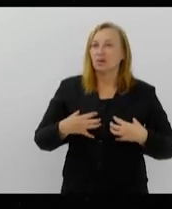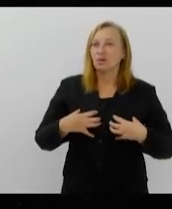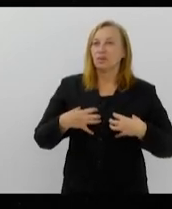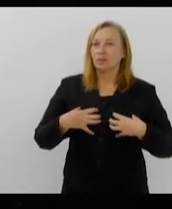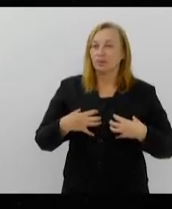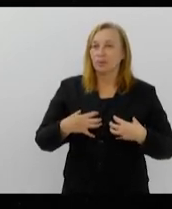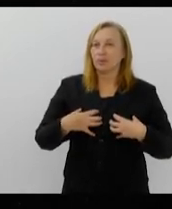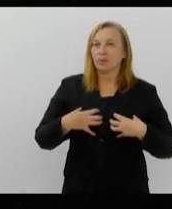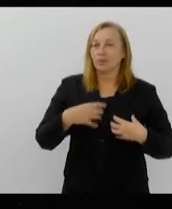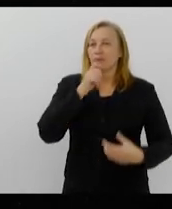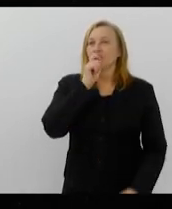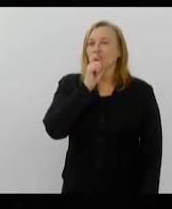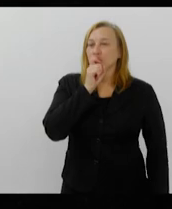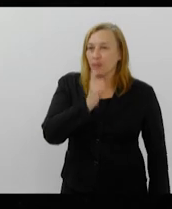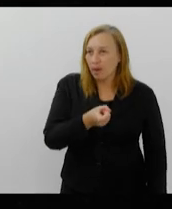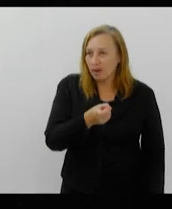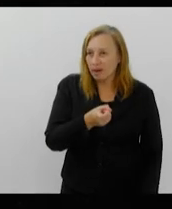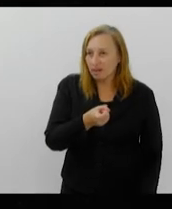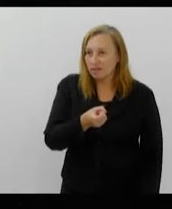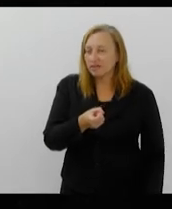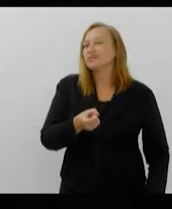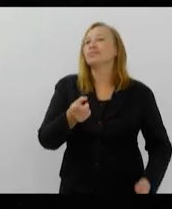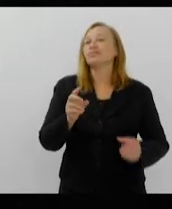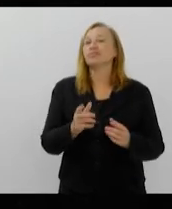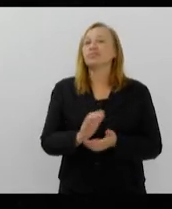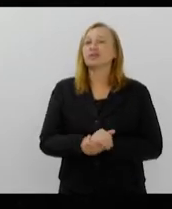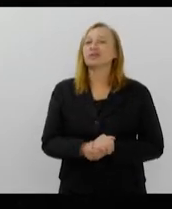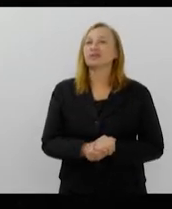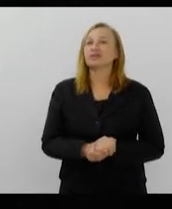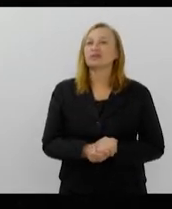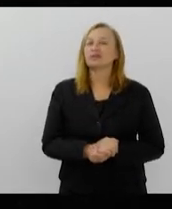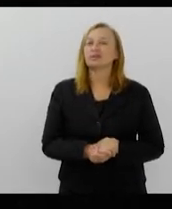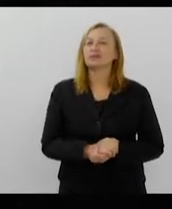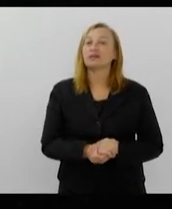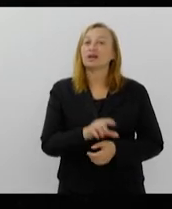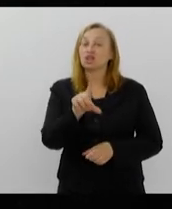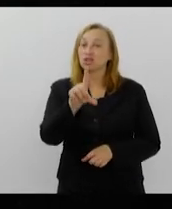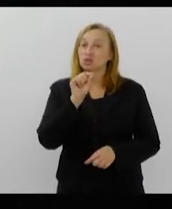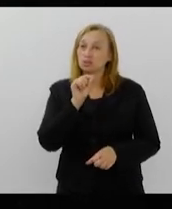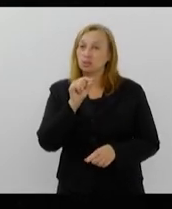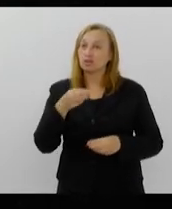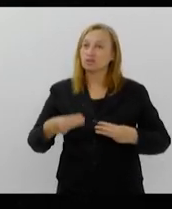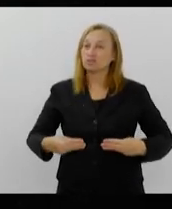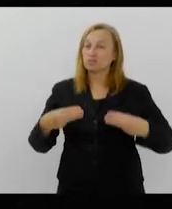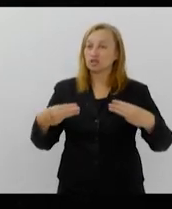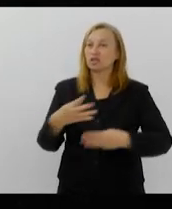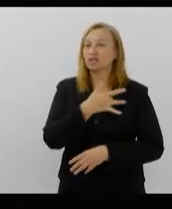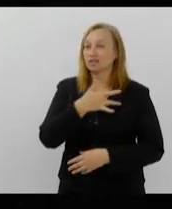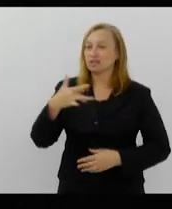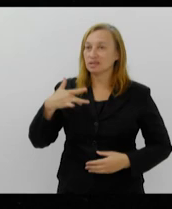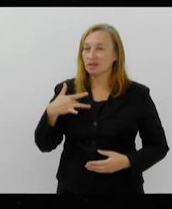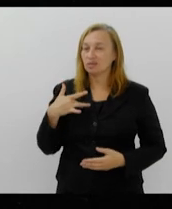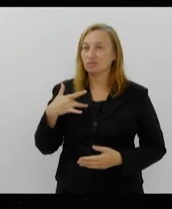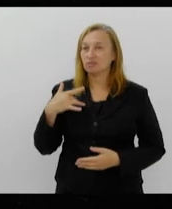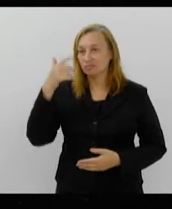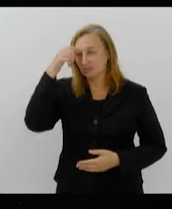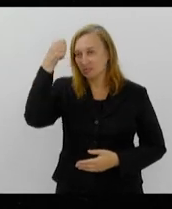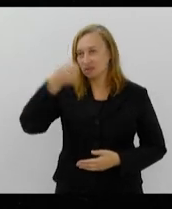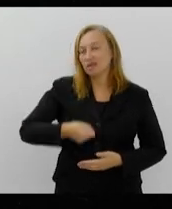Estado do Rio de Janeiro, é o espelho da decisão tomada no Ministério da Saúde, a